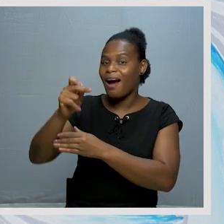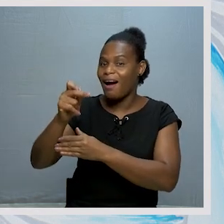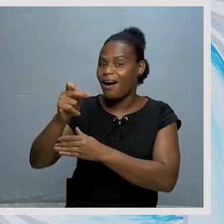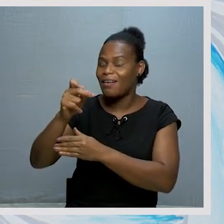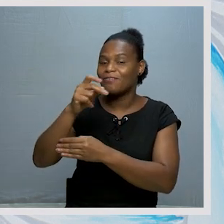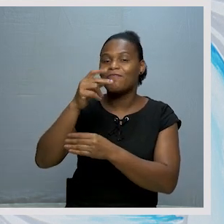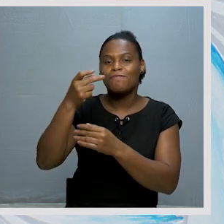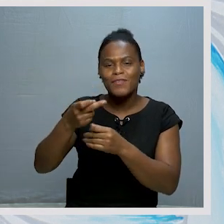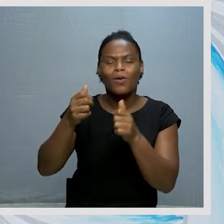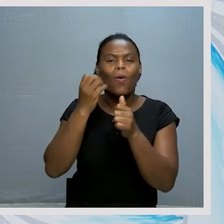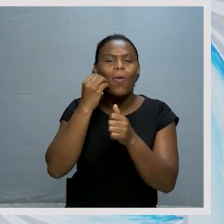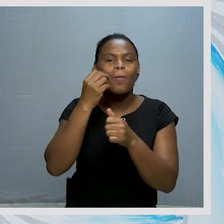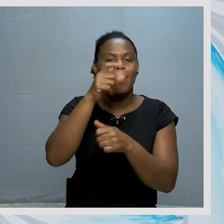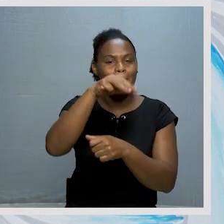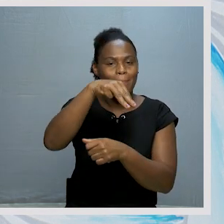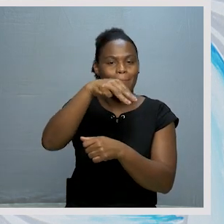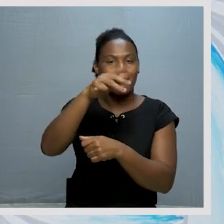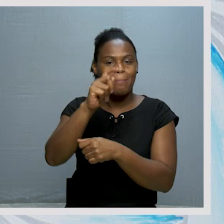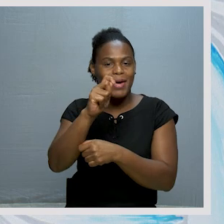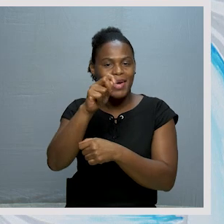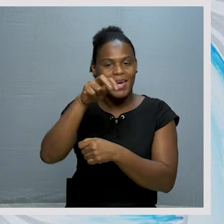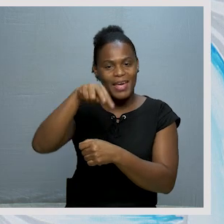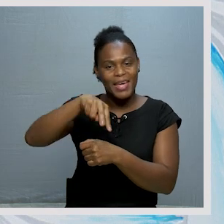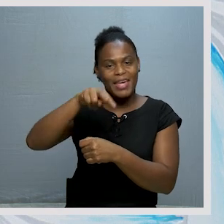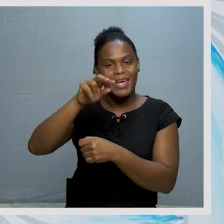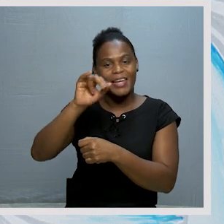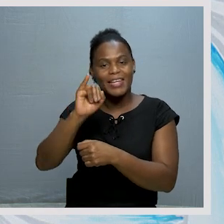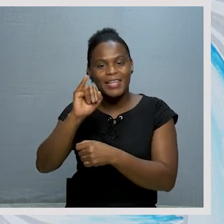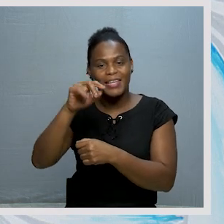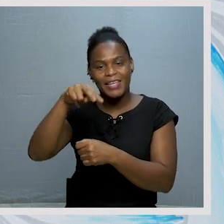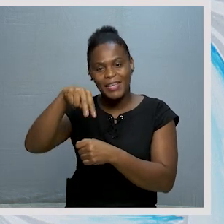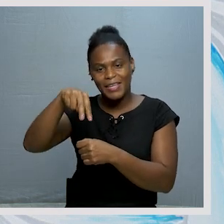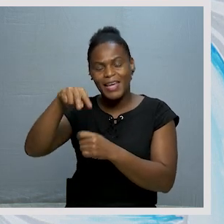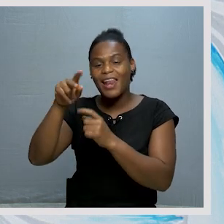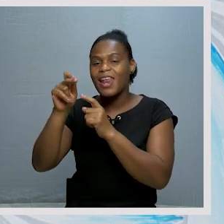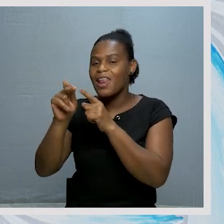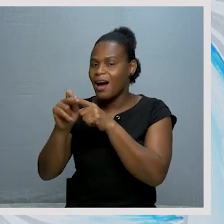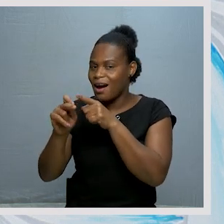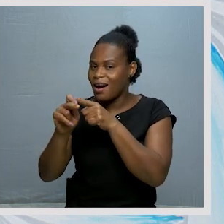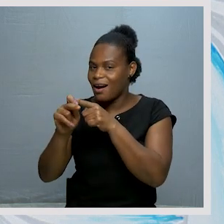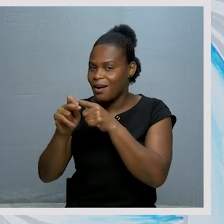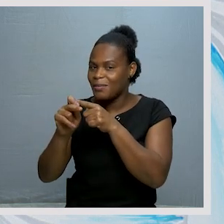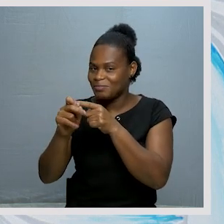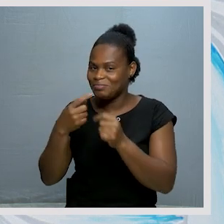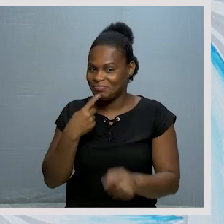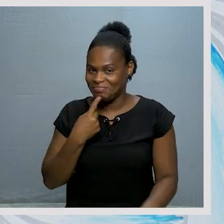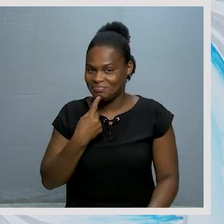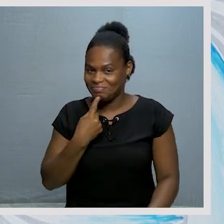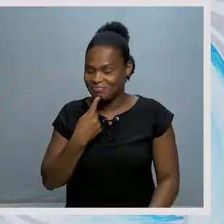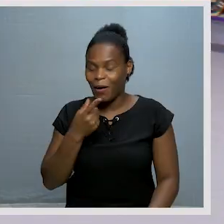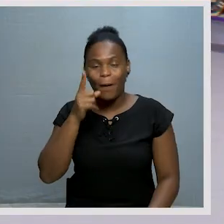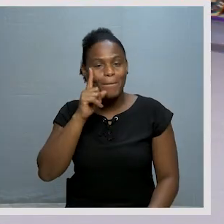substituída por quê? Por um A, que é a marca do gênero feminino.